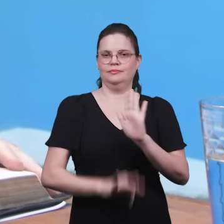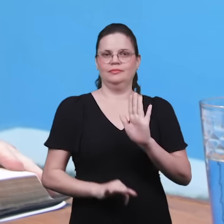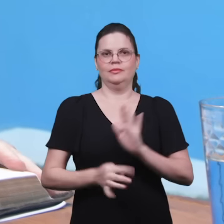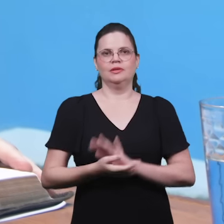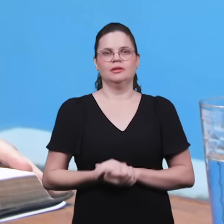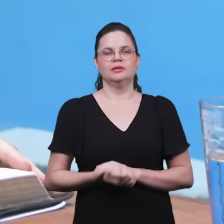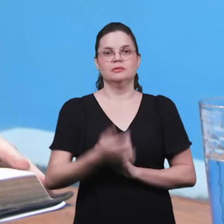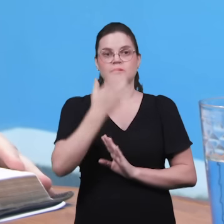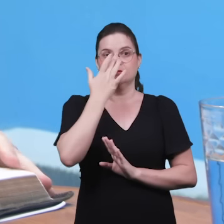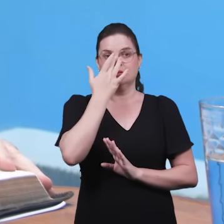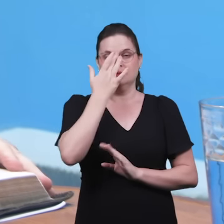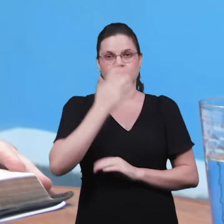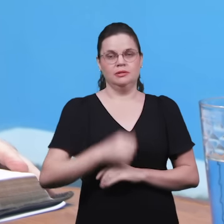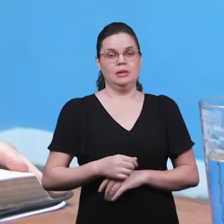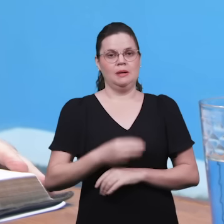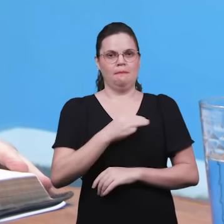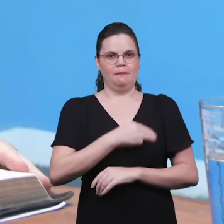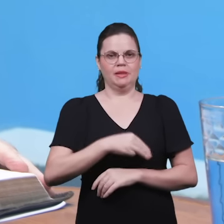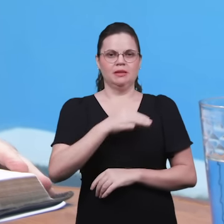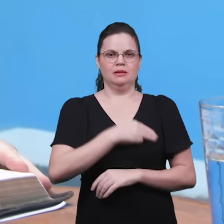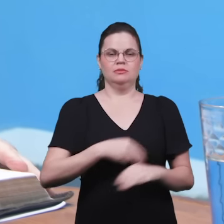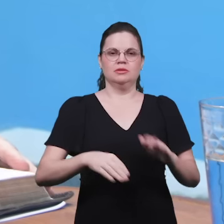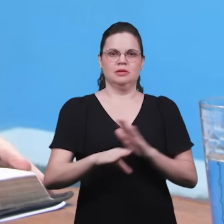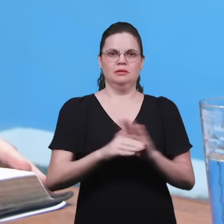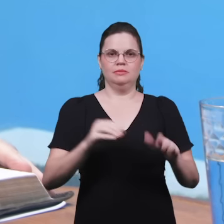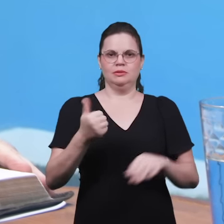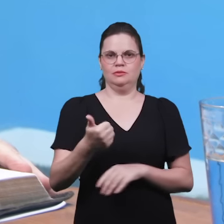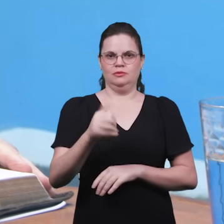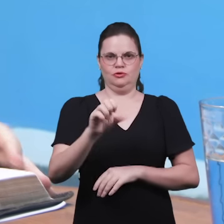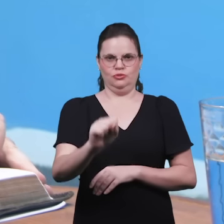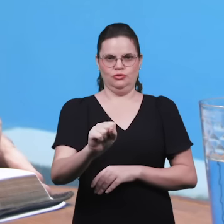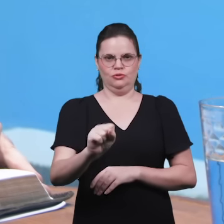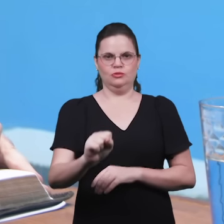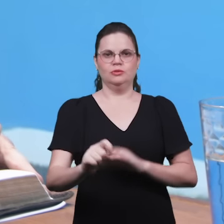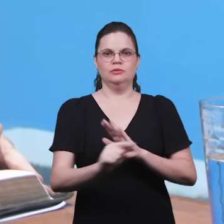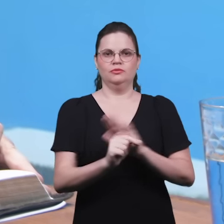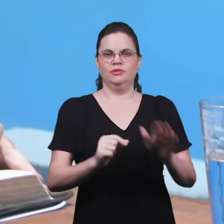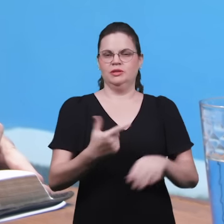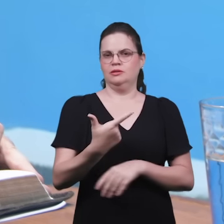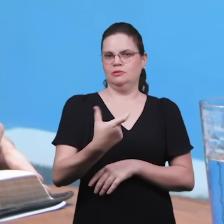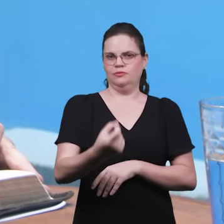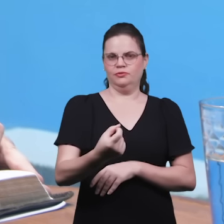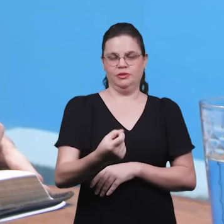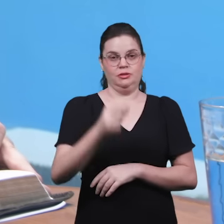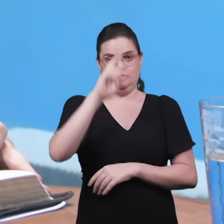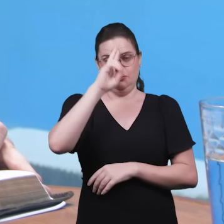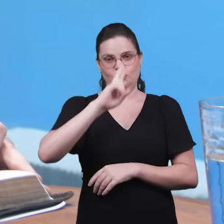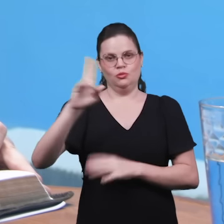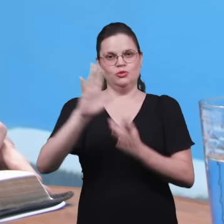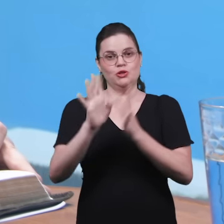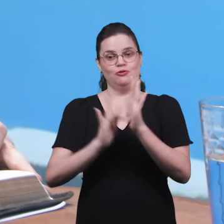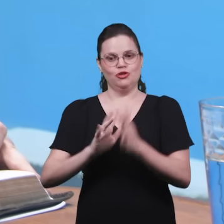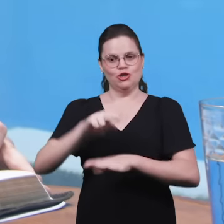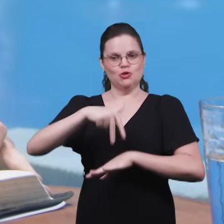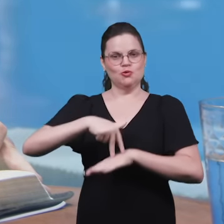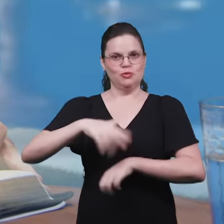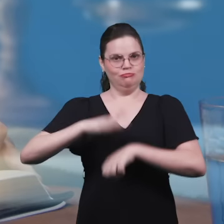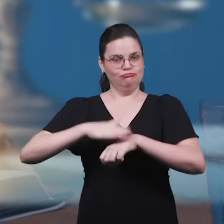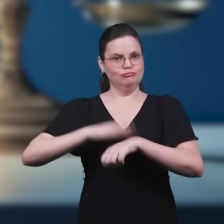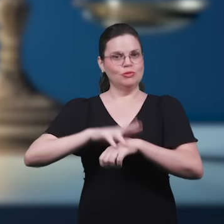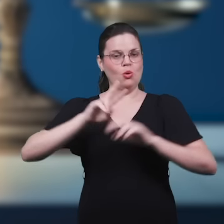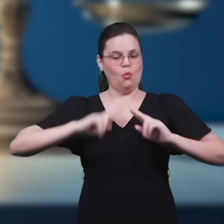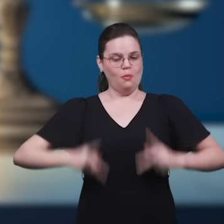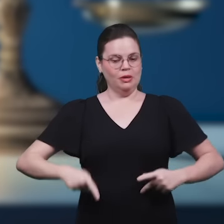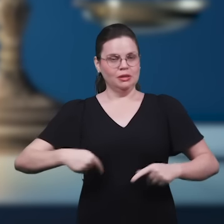pastor Gilson e os irmãos, Mateus capítulo 18, no versículo 20, quando o próprio Senhor Jesus ele fala e